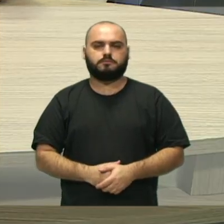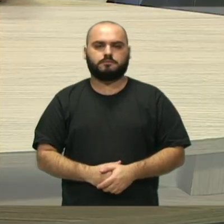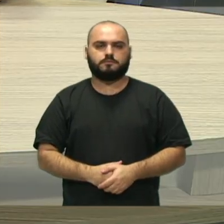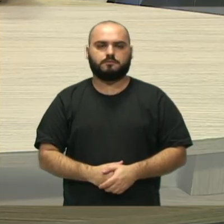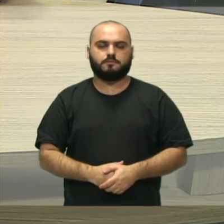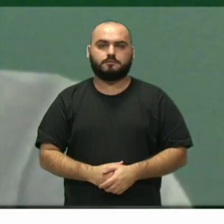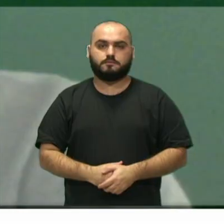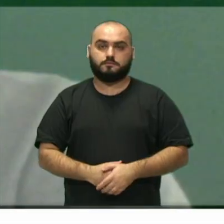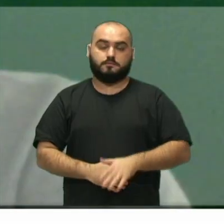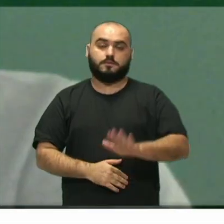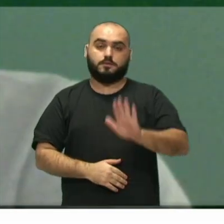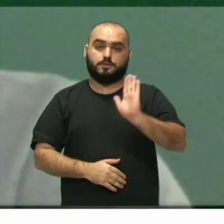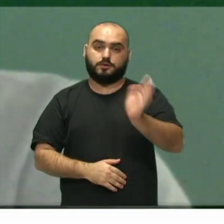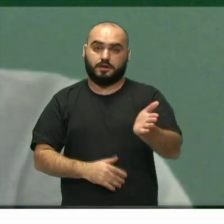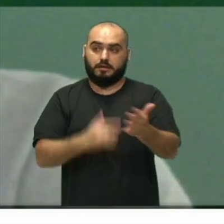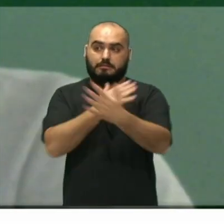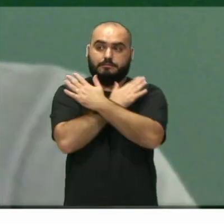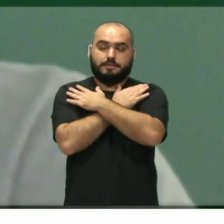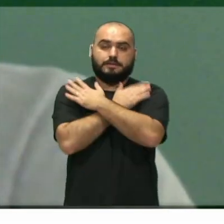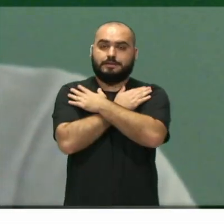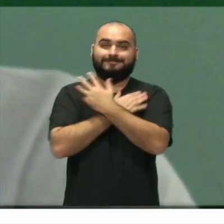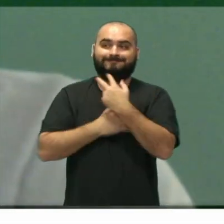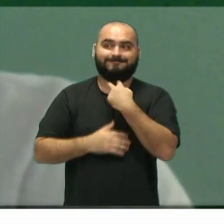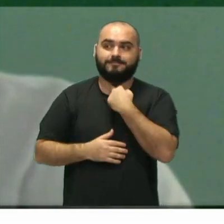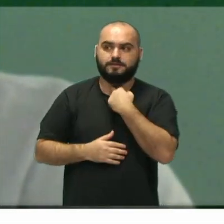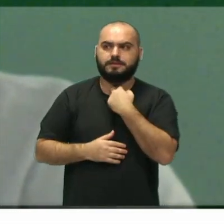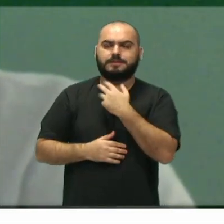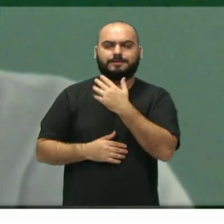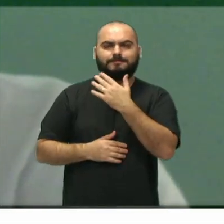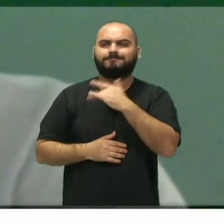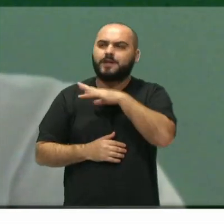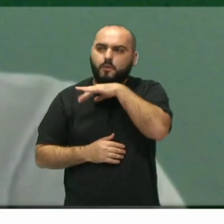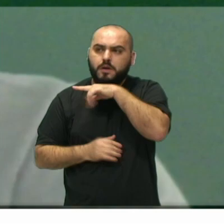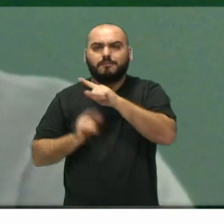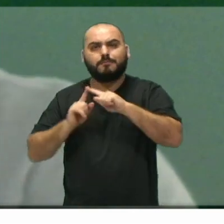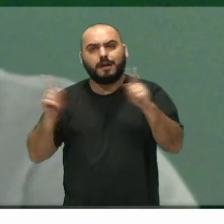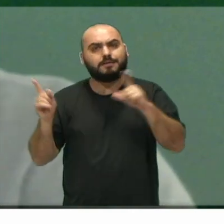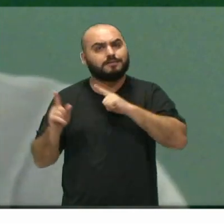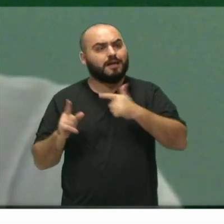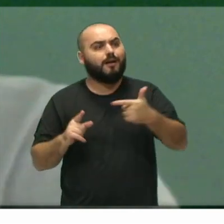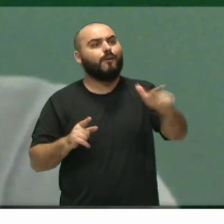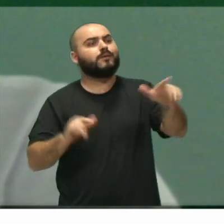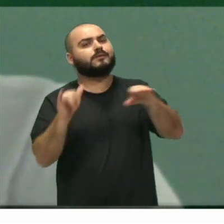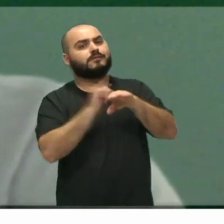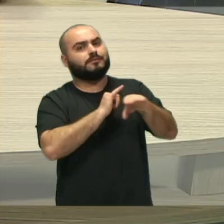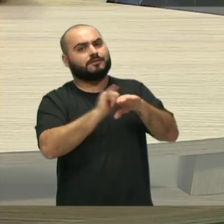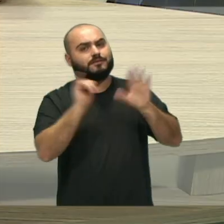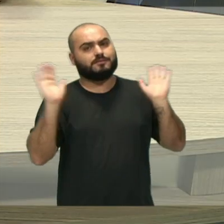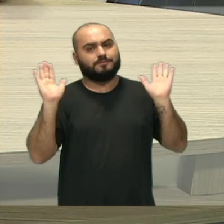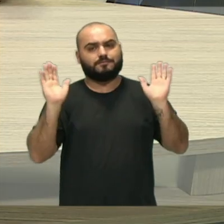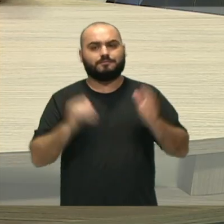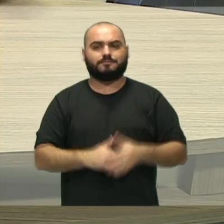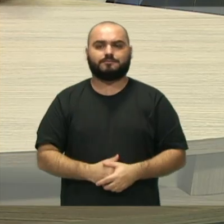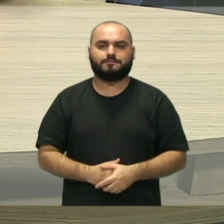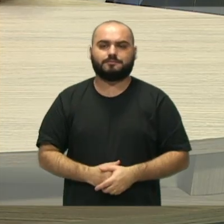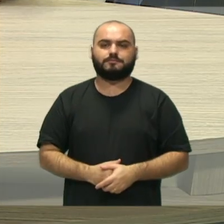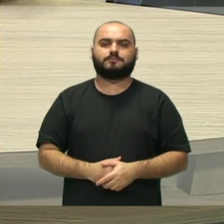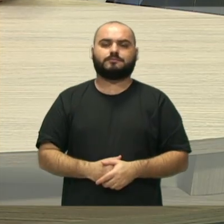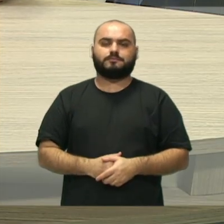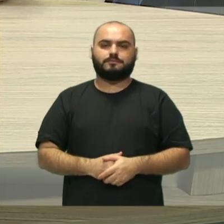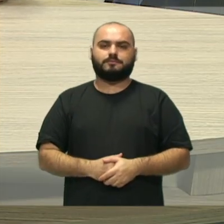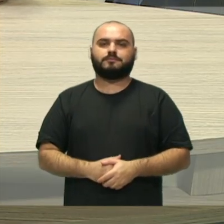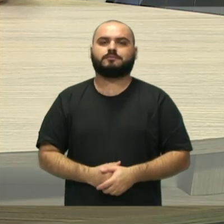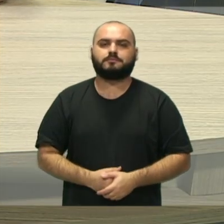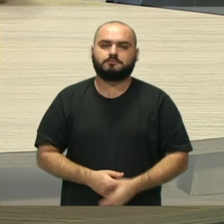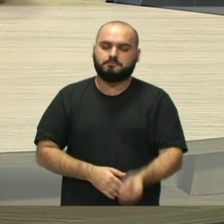O fato de eu não poder abraçar é ruim? É ruim, mas existem algumas alternativas para isso. Então, doutor, olha,